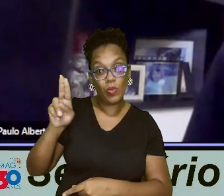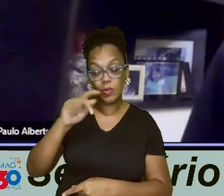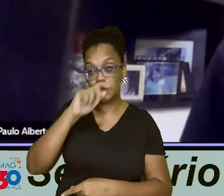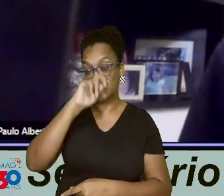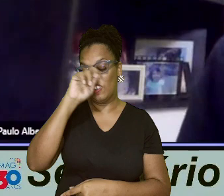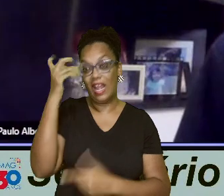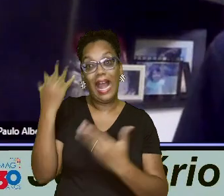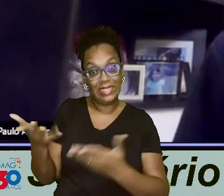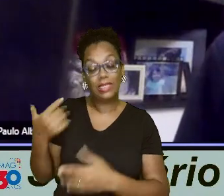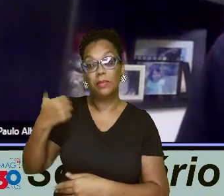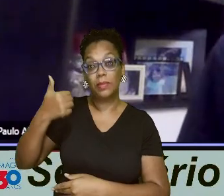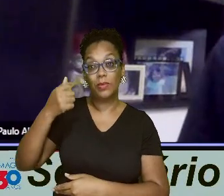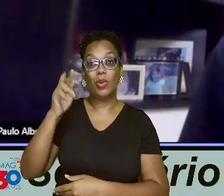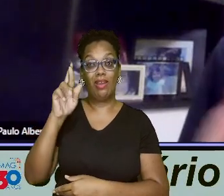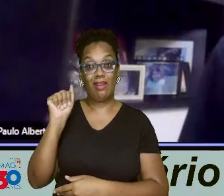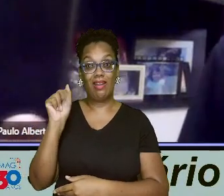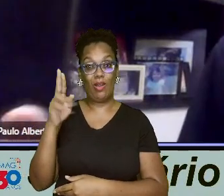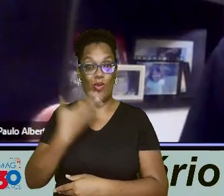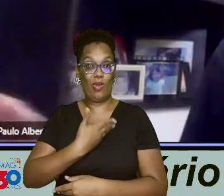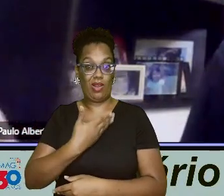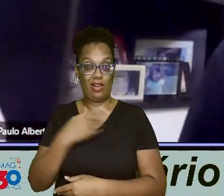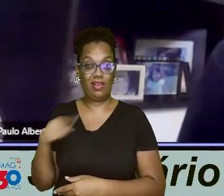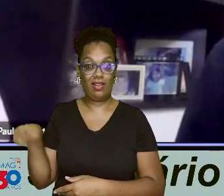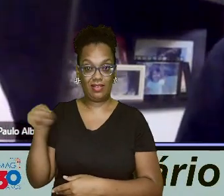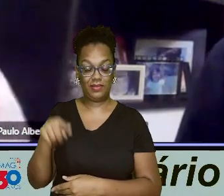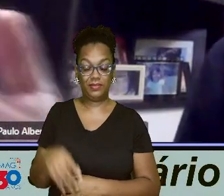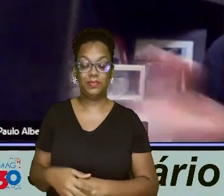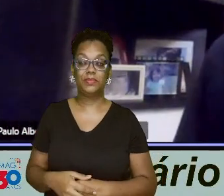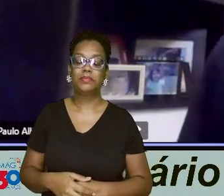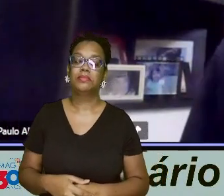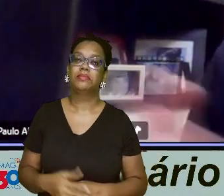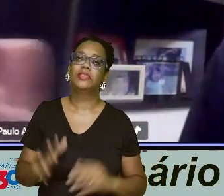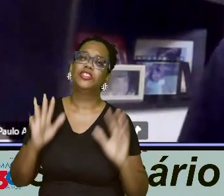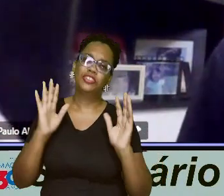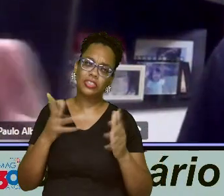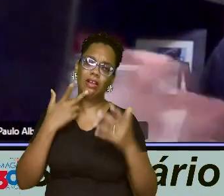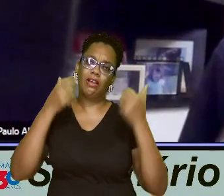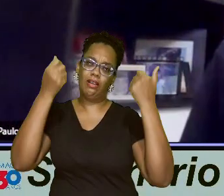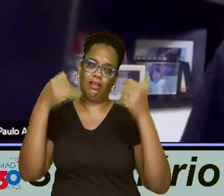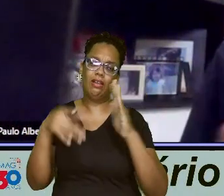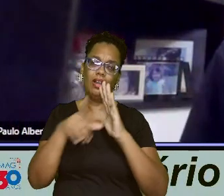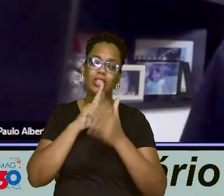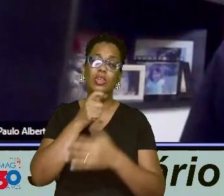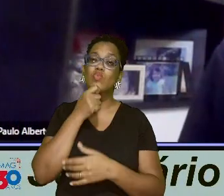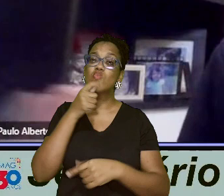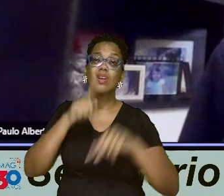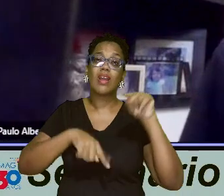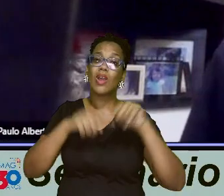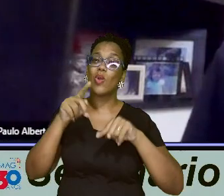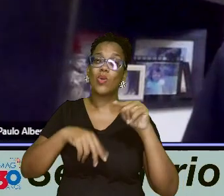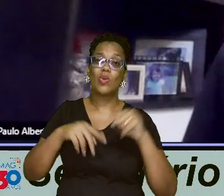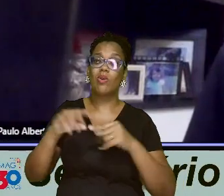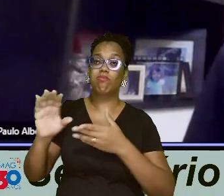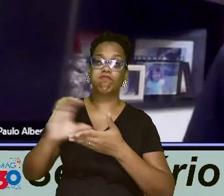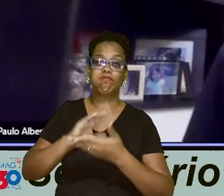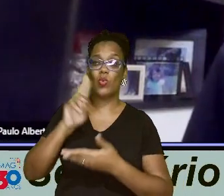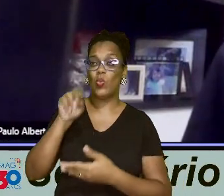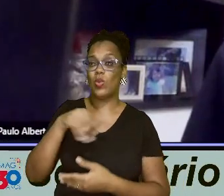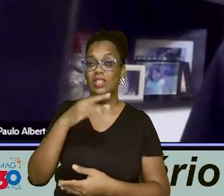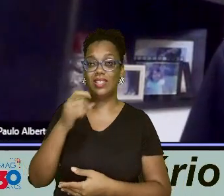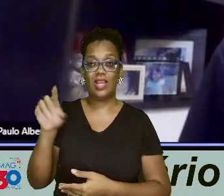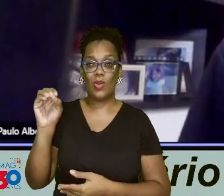colegas de primeiro grau. E muitas vezes, como eu já salientei, sem recurso da União, porque em 43% dos casos